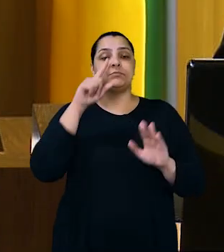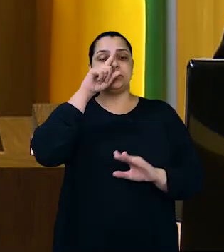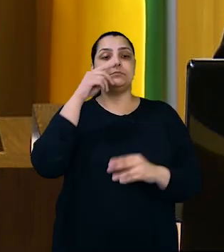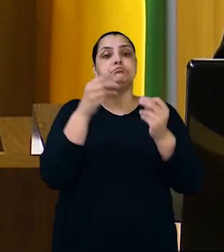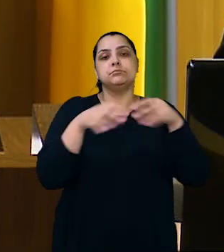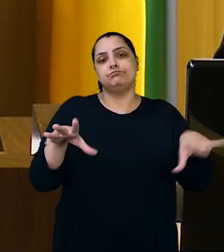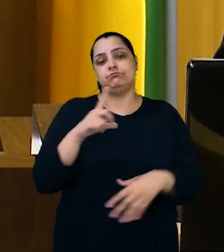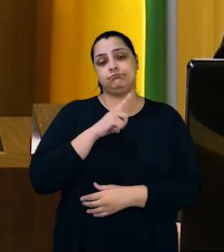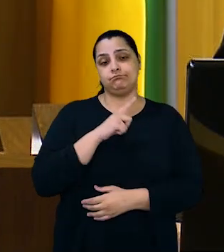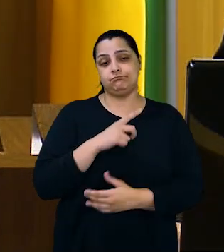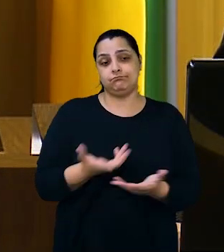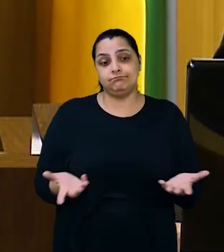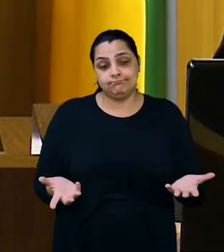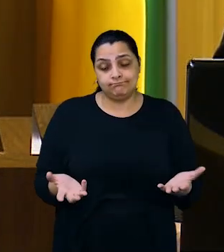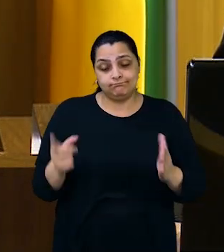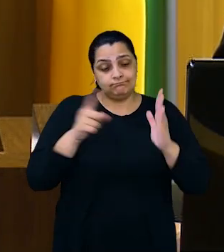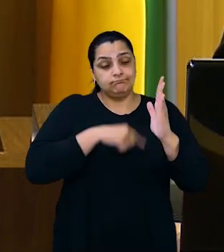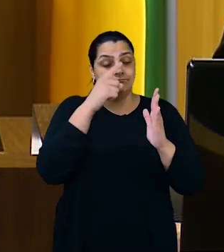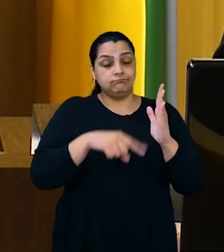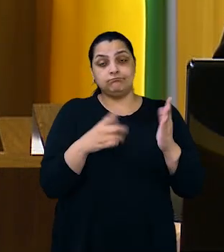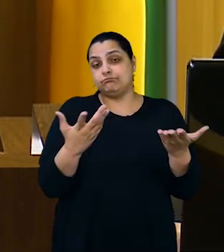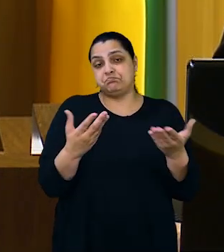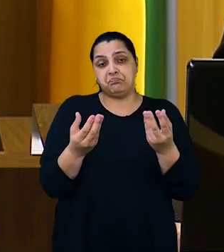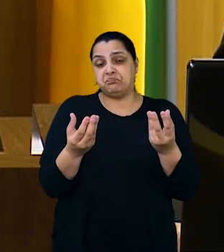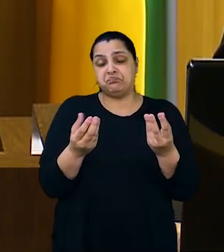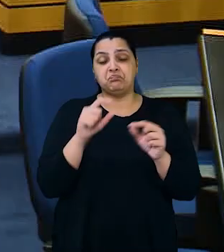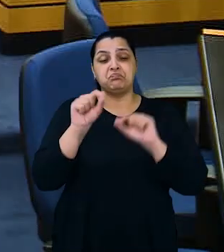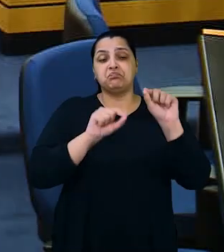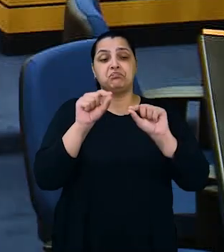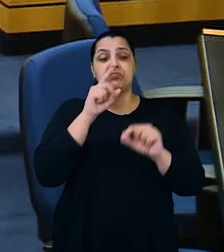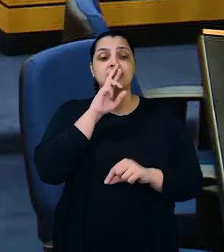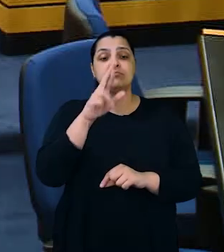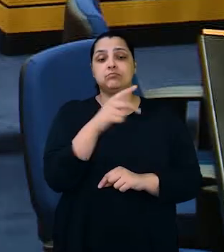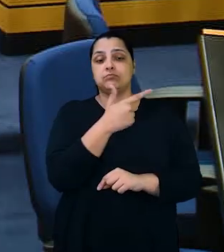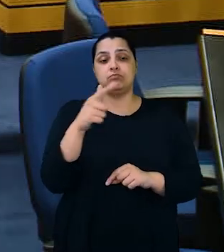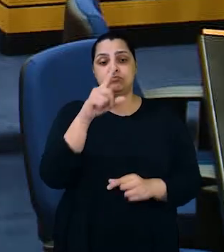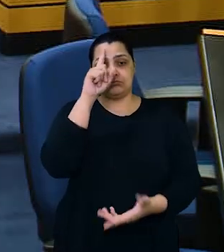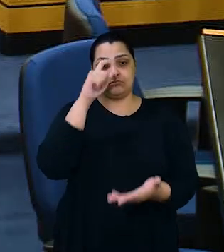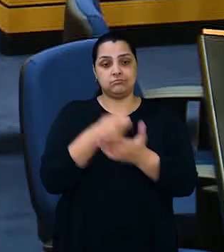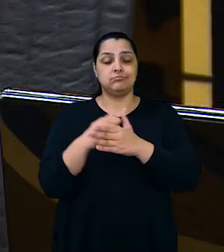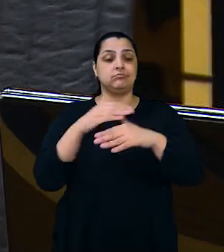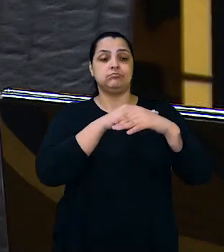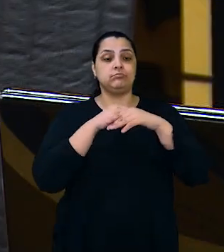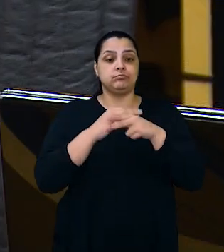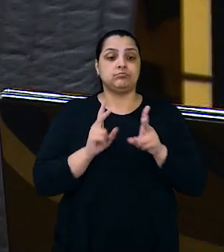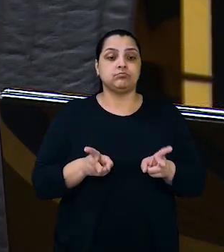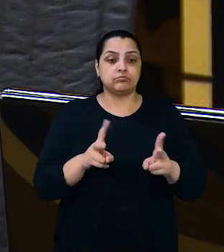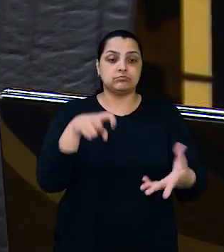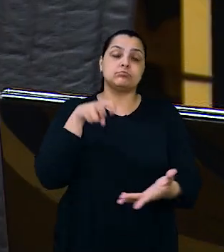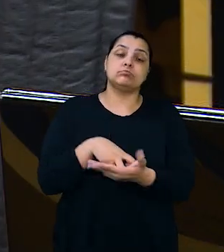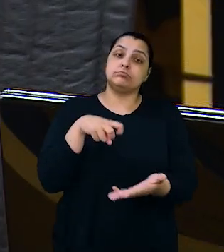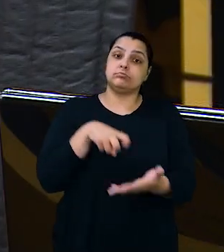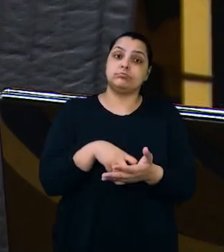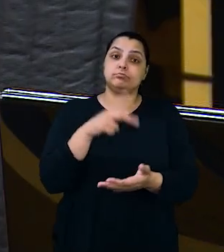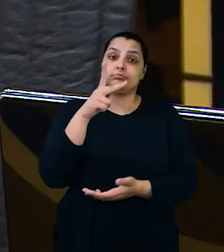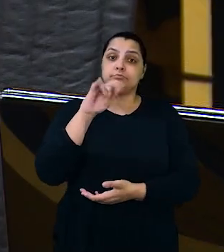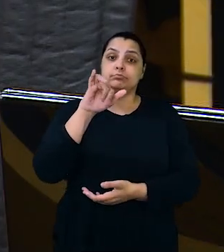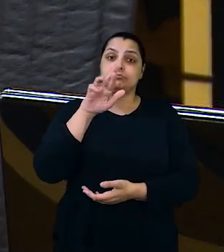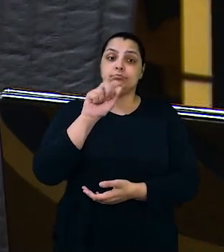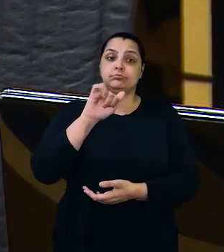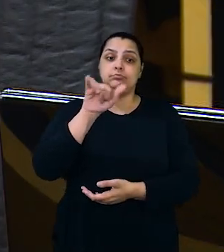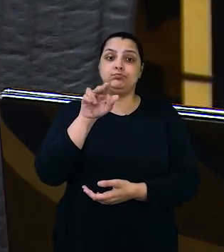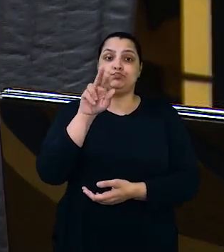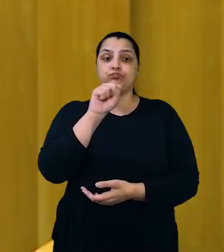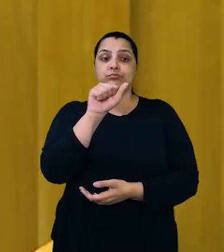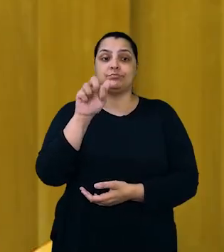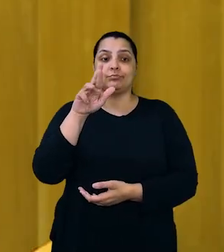prejuízo e que a alegação de nulidade processual não se justifica. Com a decisão unânime, foi mantida a condenação da aviação Pirajussara ao